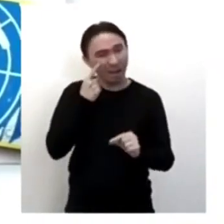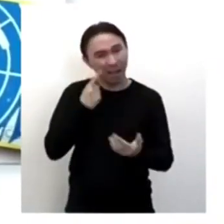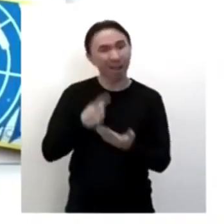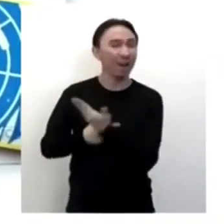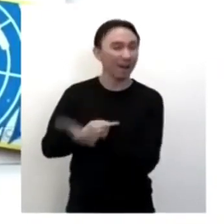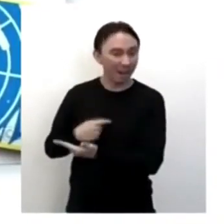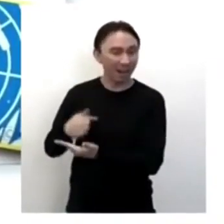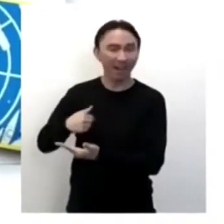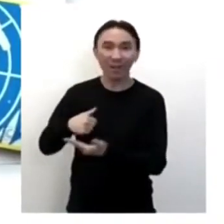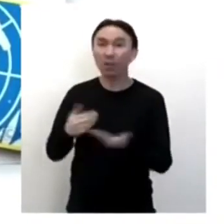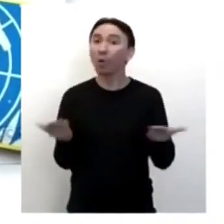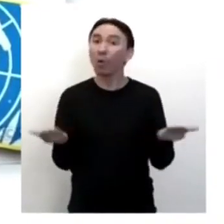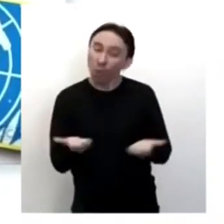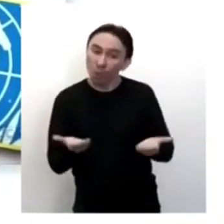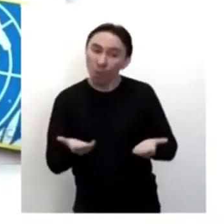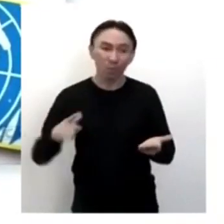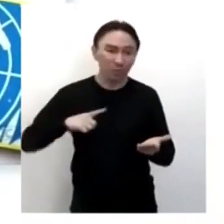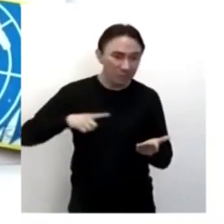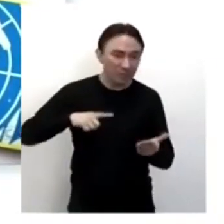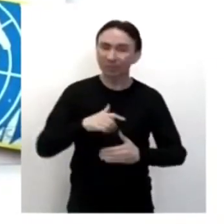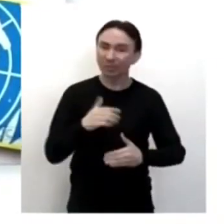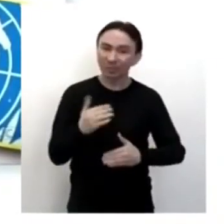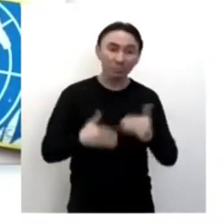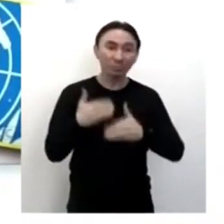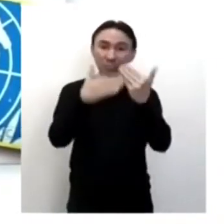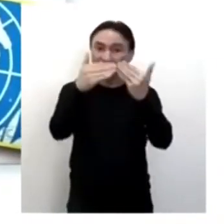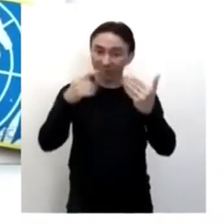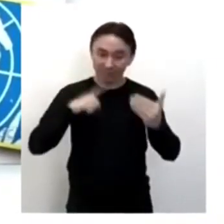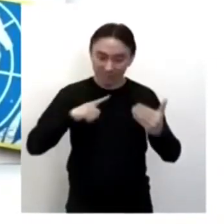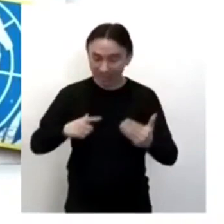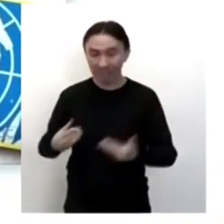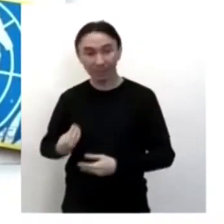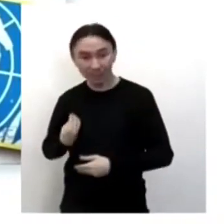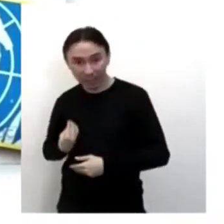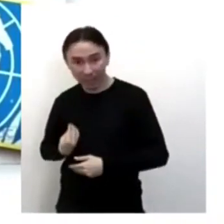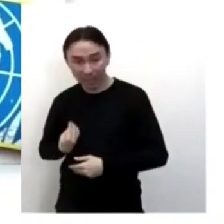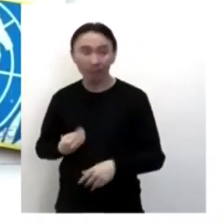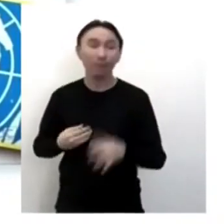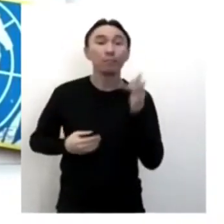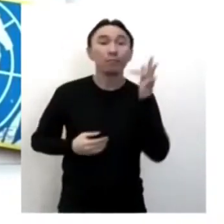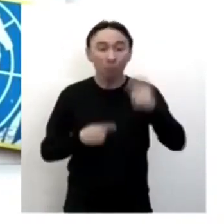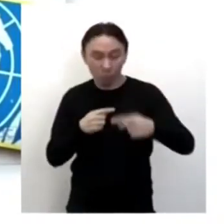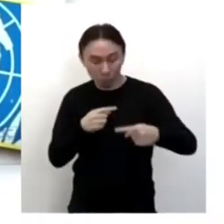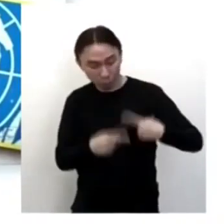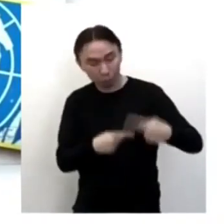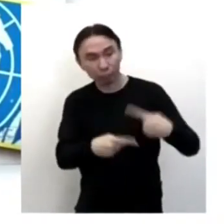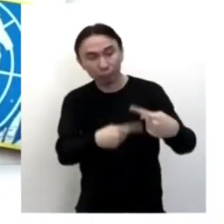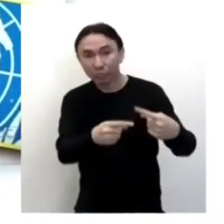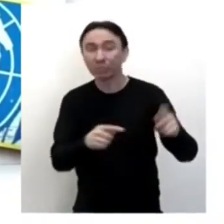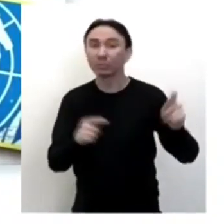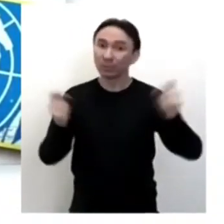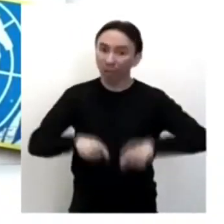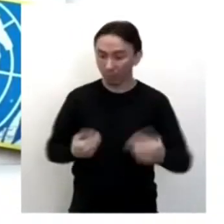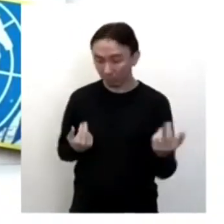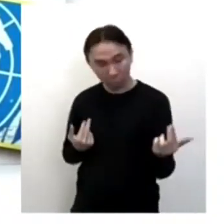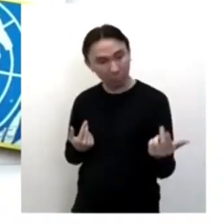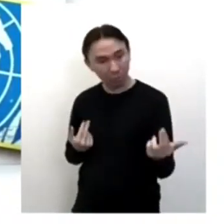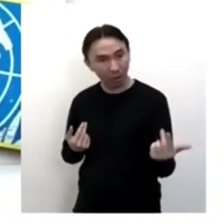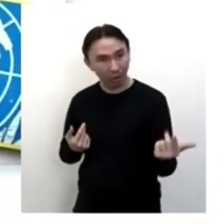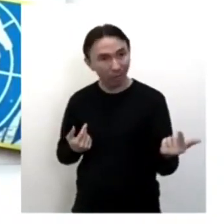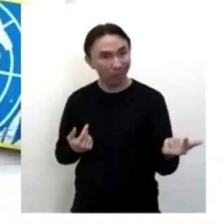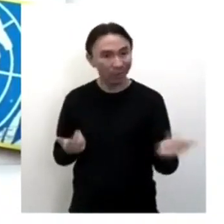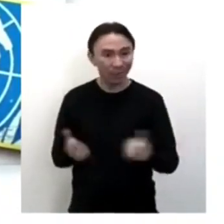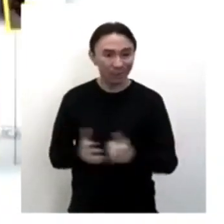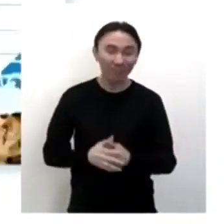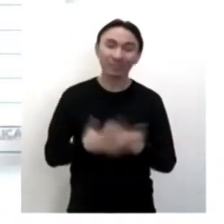comprometer a possibilidade de as gerações futuras atenderem às suas próprias necessidades. Então, juntando tudo, fica fácil entender